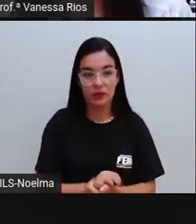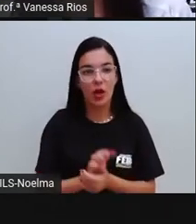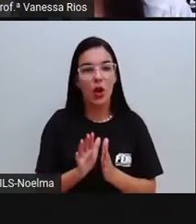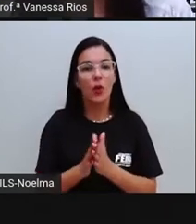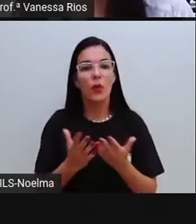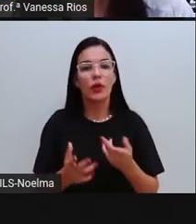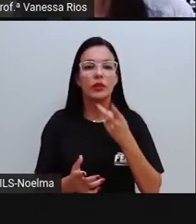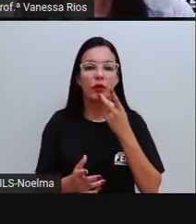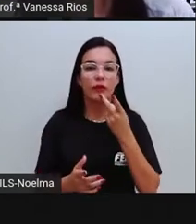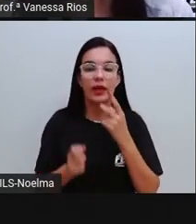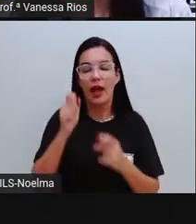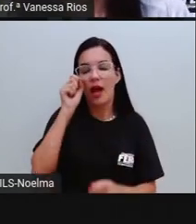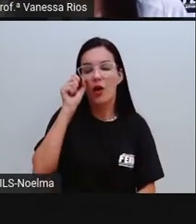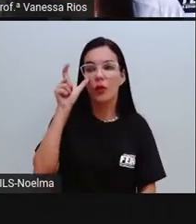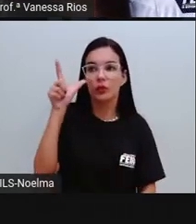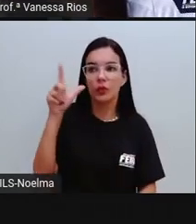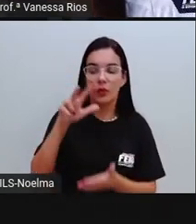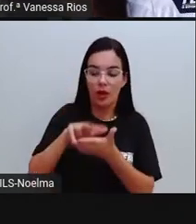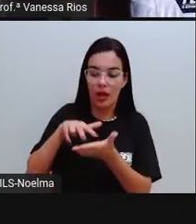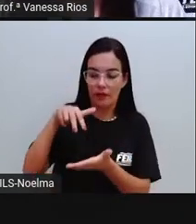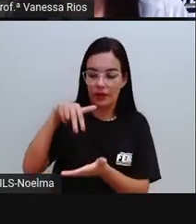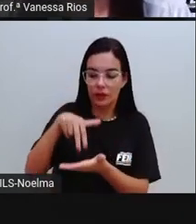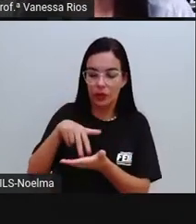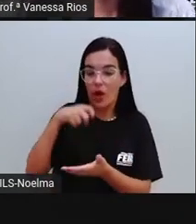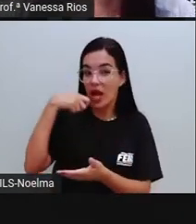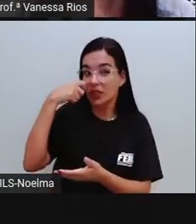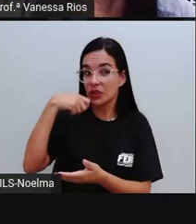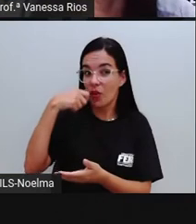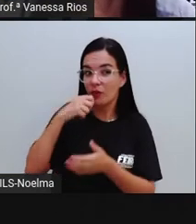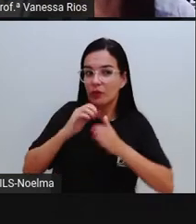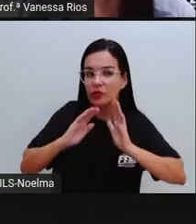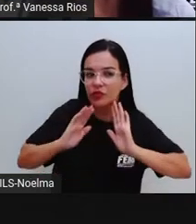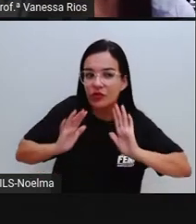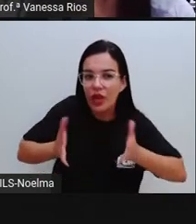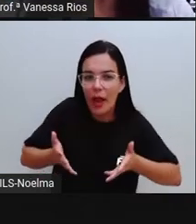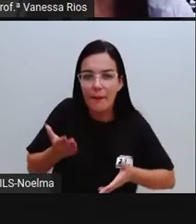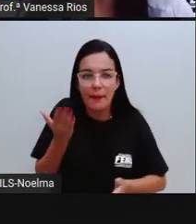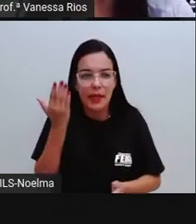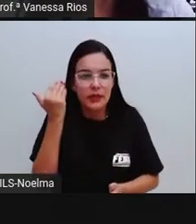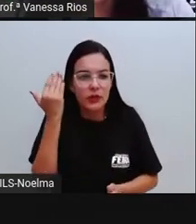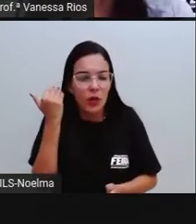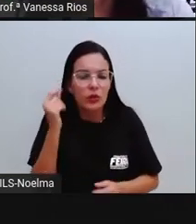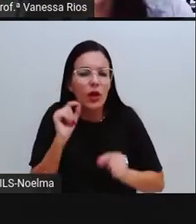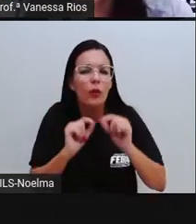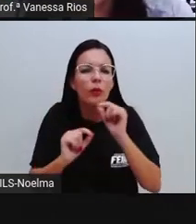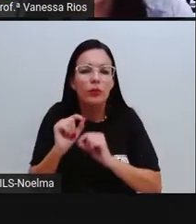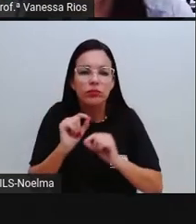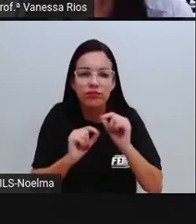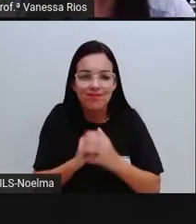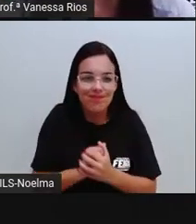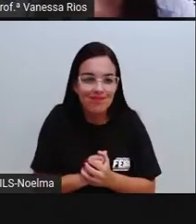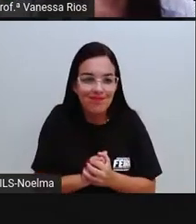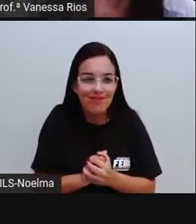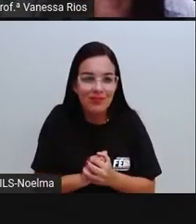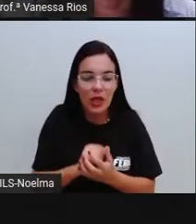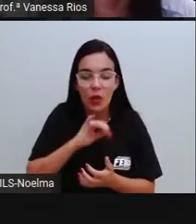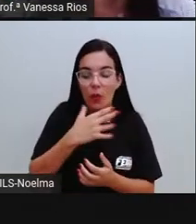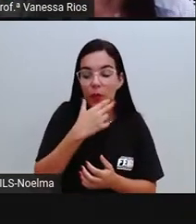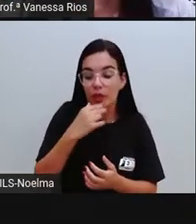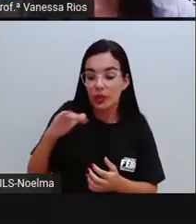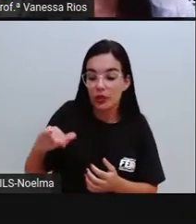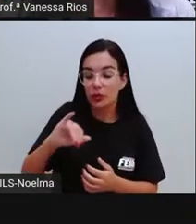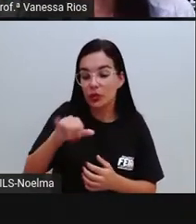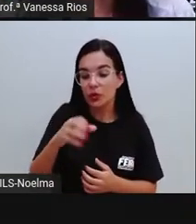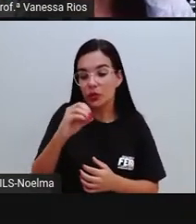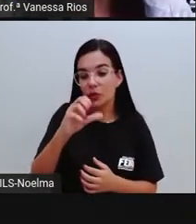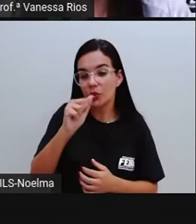gente fala acordou, levantou, escovou, são ações praticadas aí no exemplo por João,